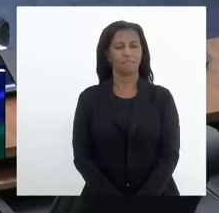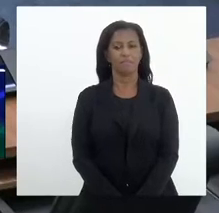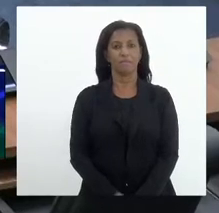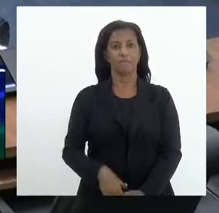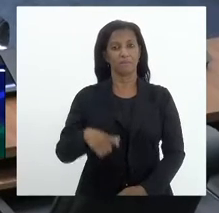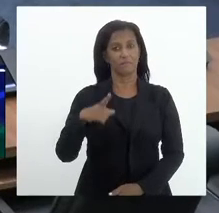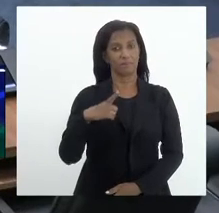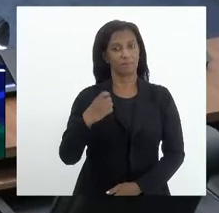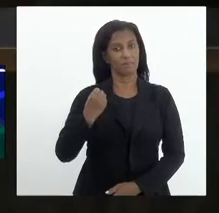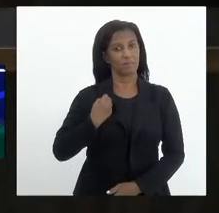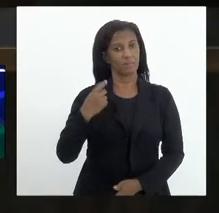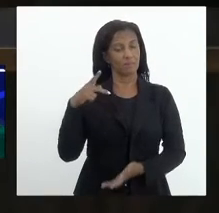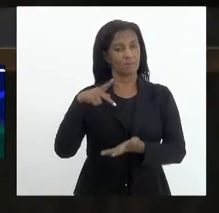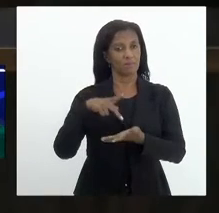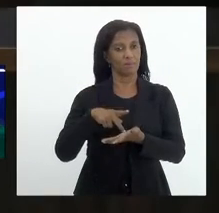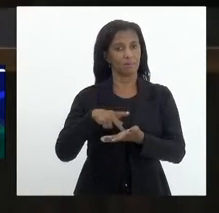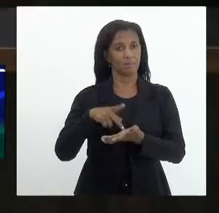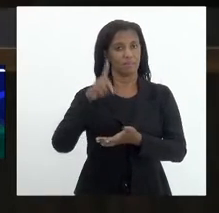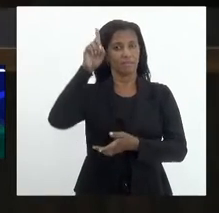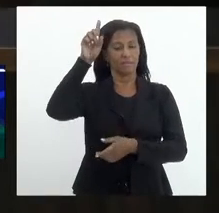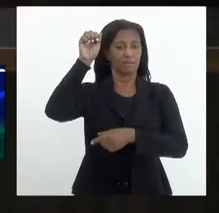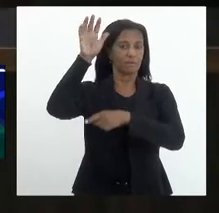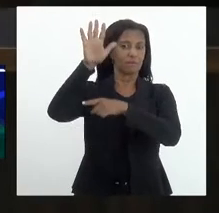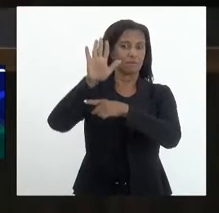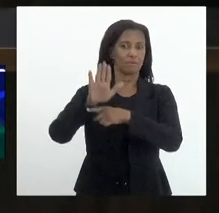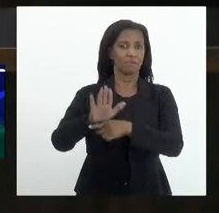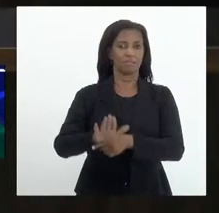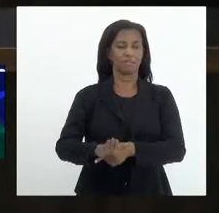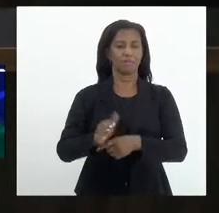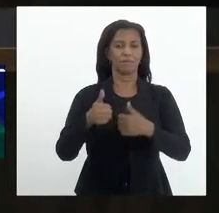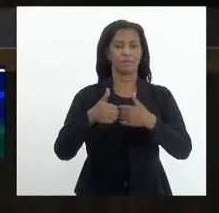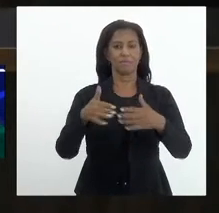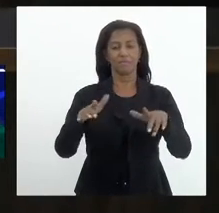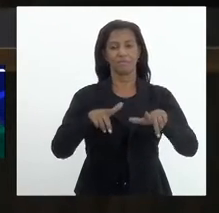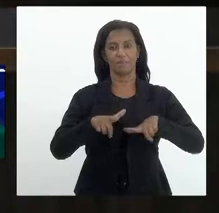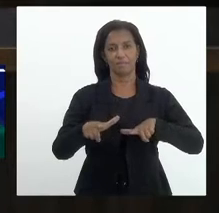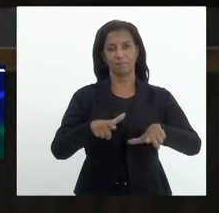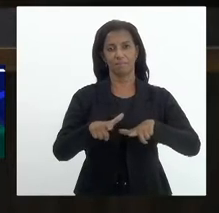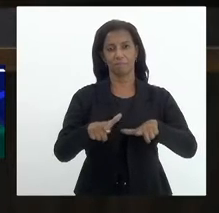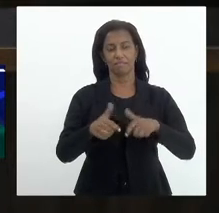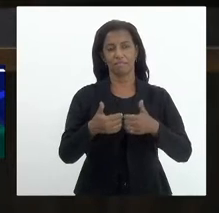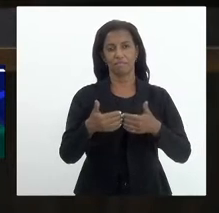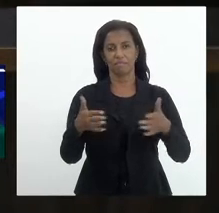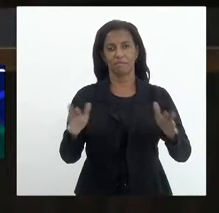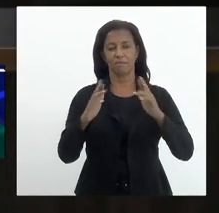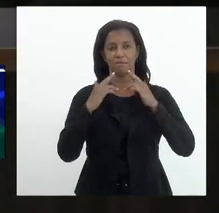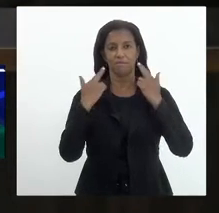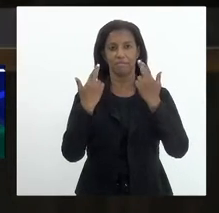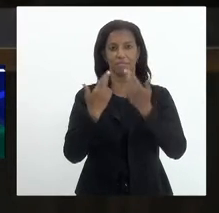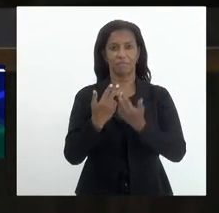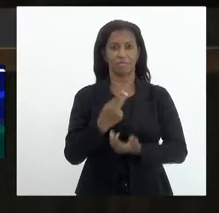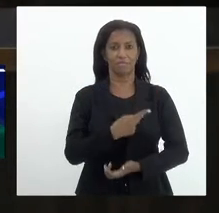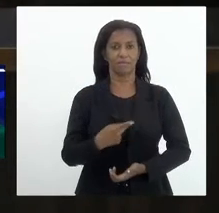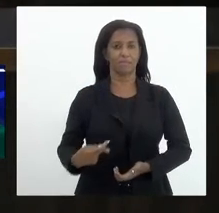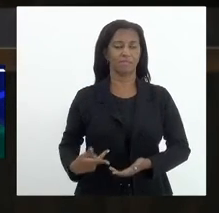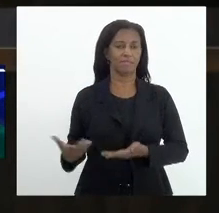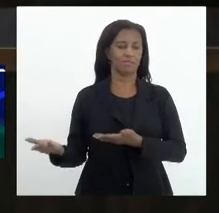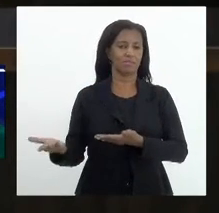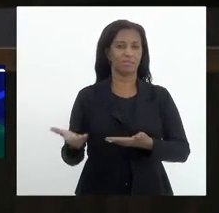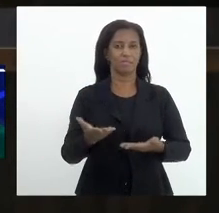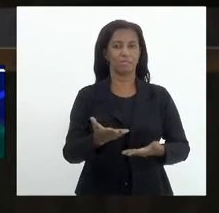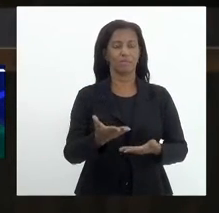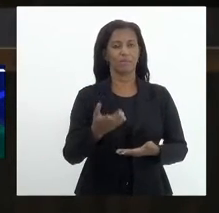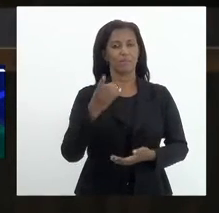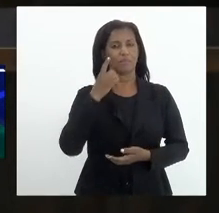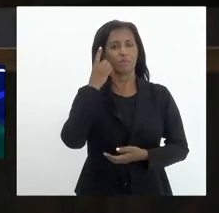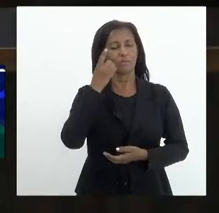Havendo o número legal e sobre a proteção de Deus, iniciamos nossos trabalhos. Está aberta a sessão. A presidência convida o